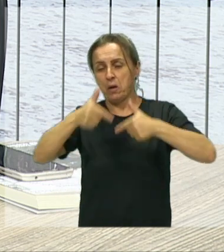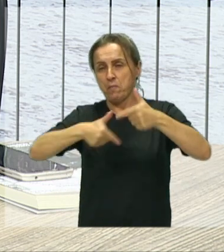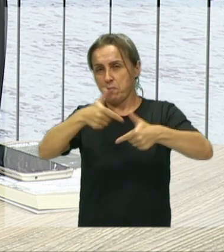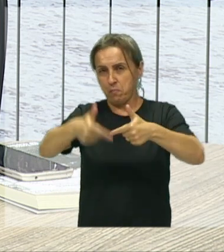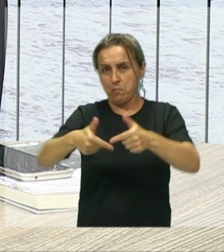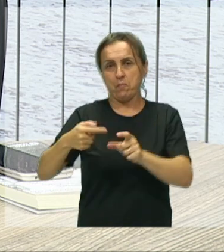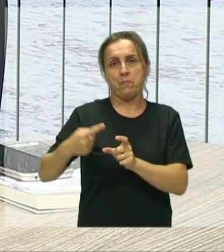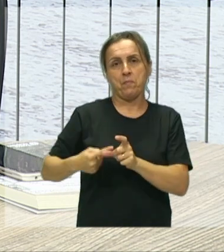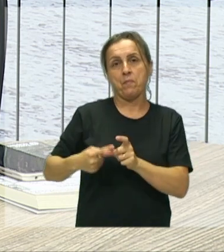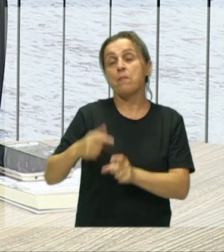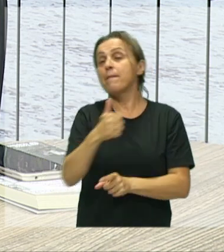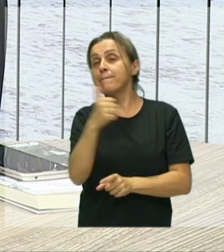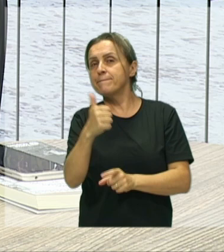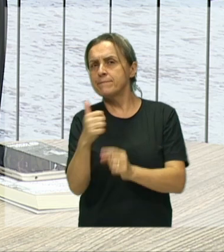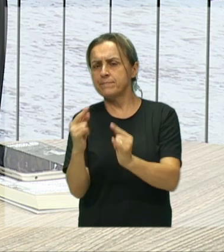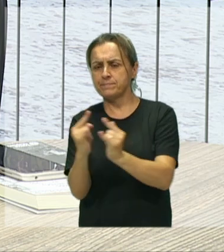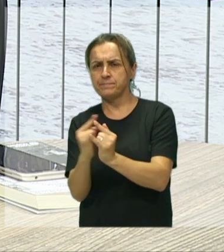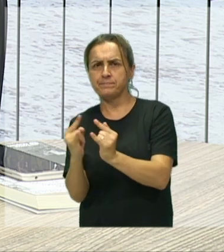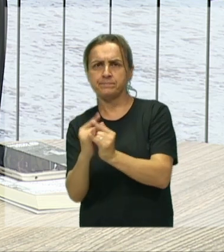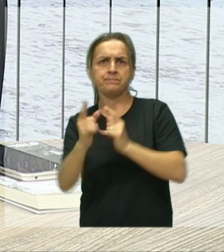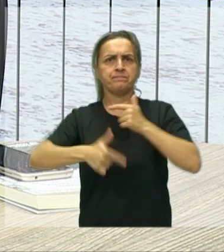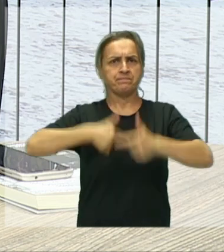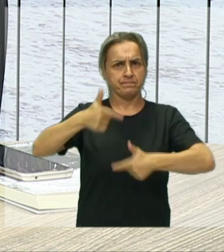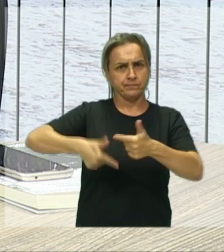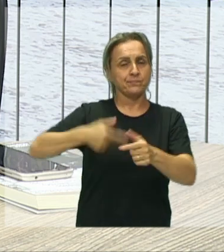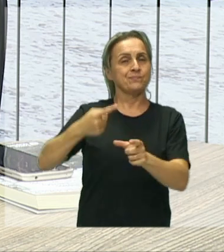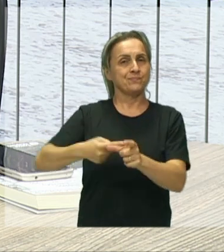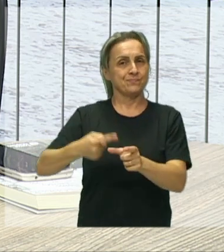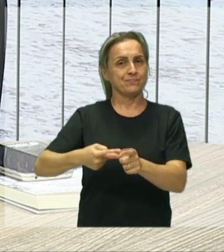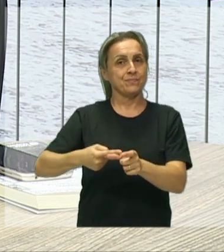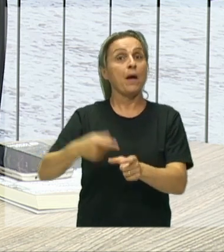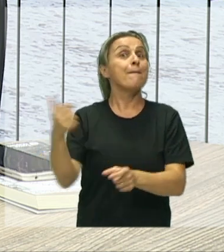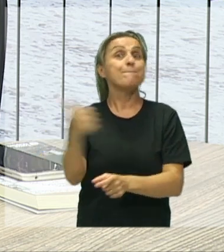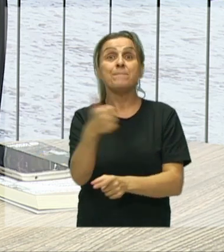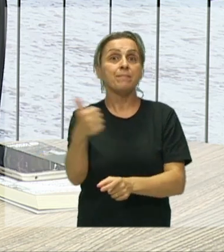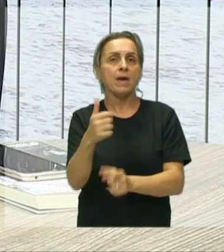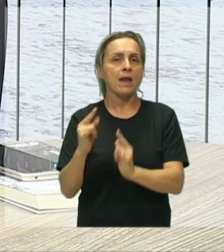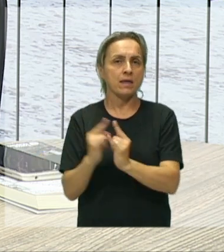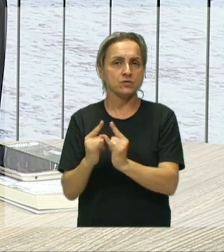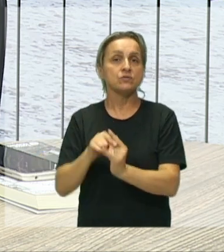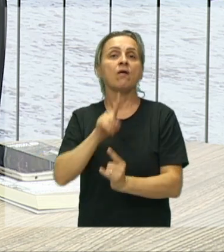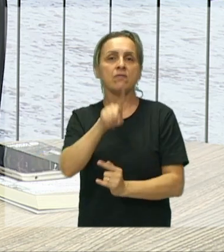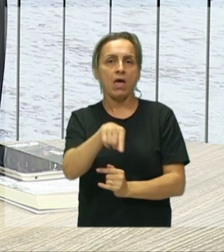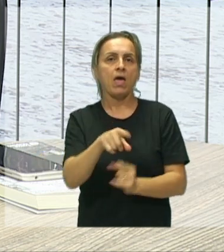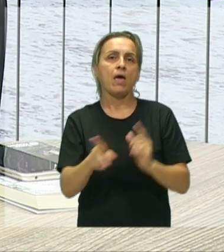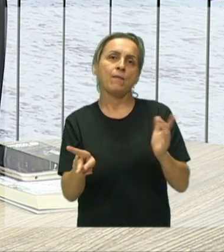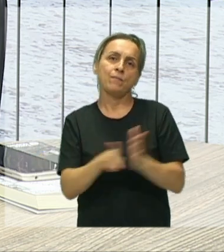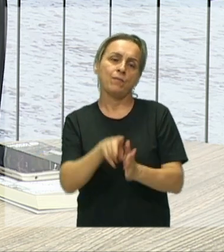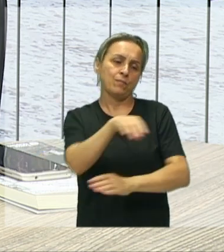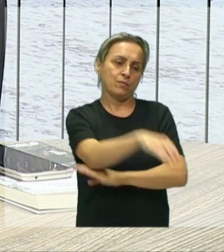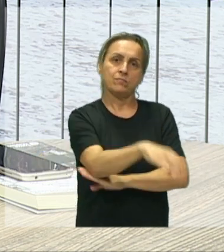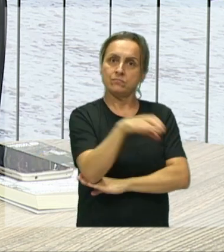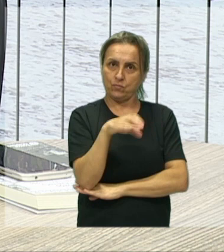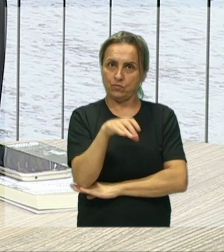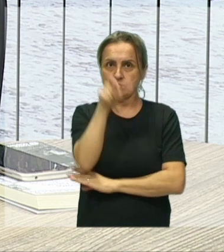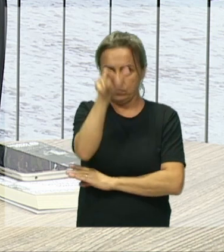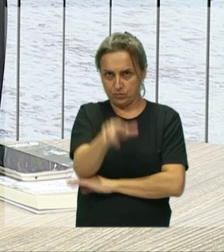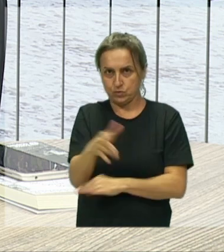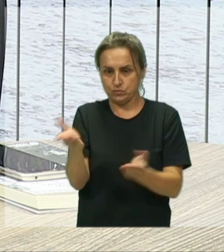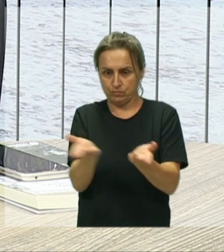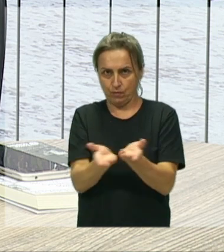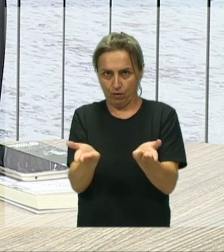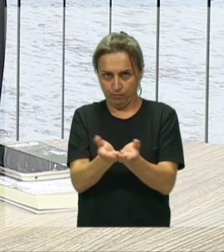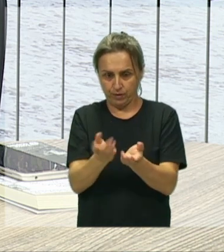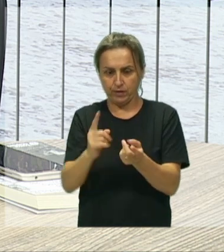primeira entidade dos trabalhadores urbanos foram os trabalhadores portuários, que eram majoritariamente pessoas pobres, mestiças